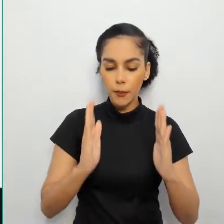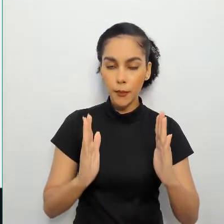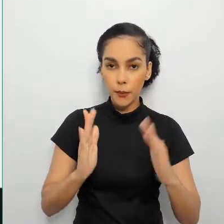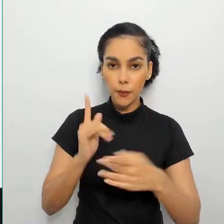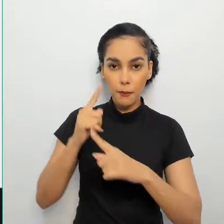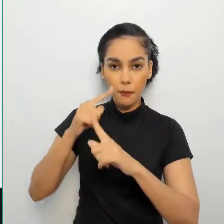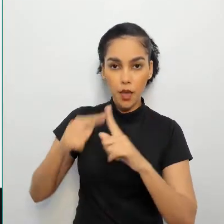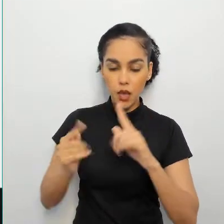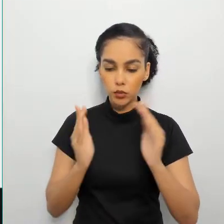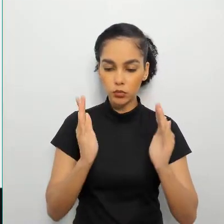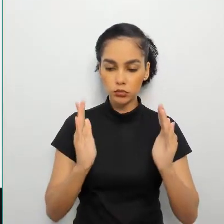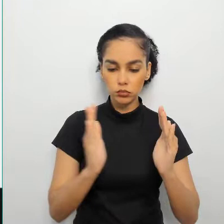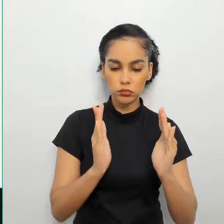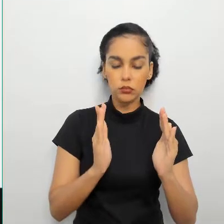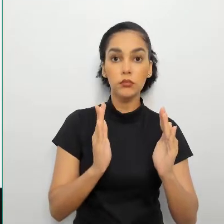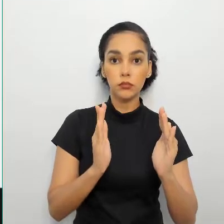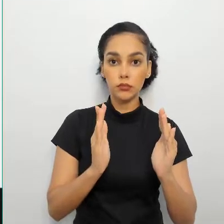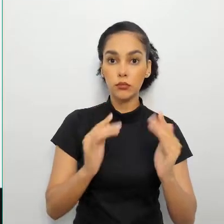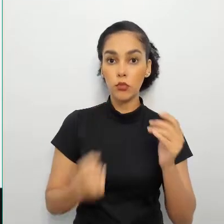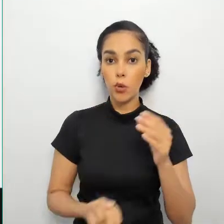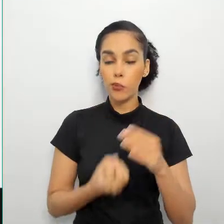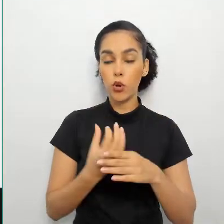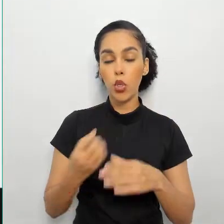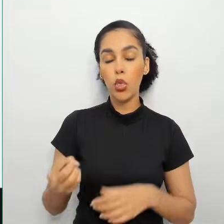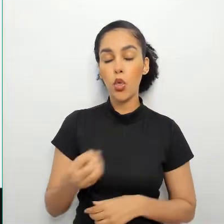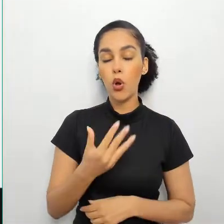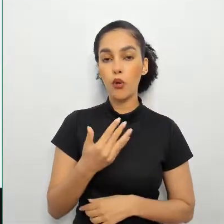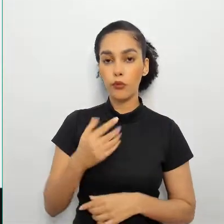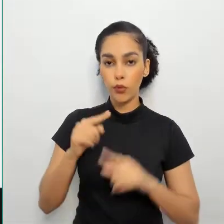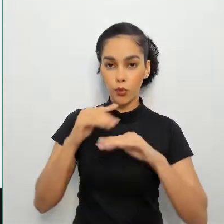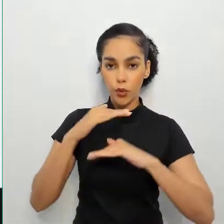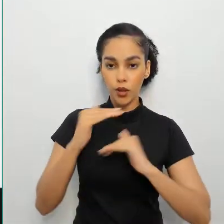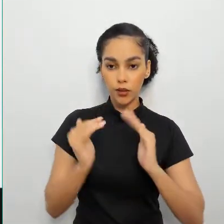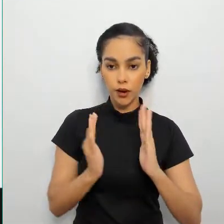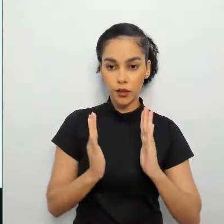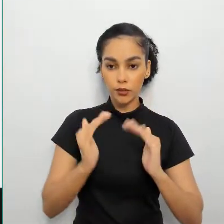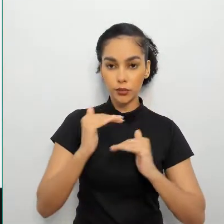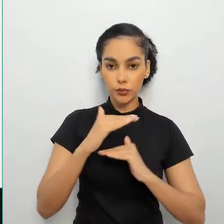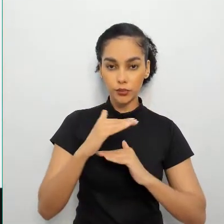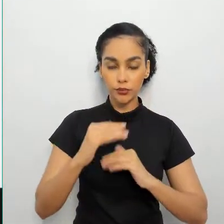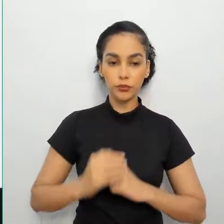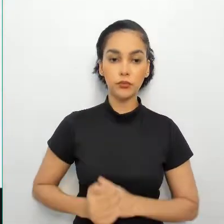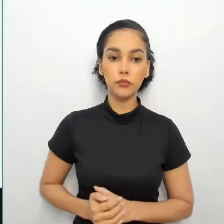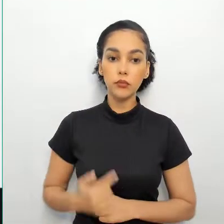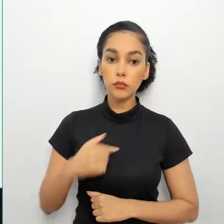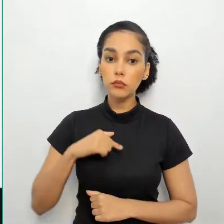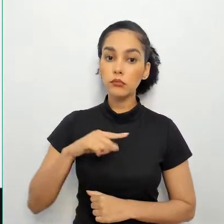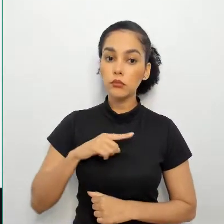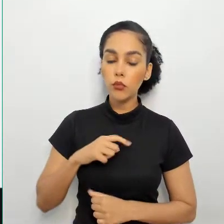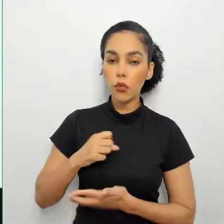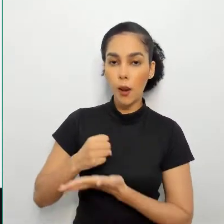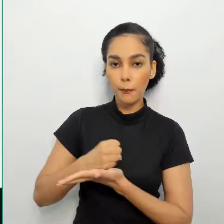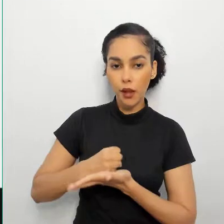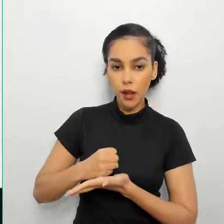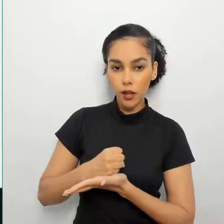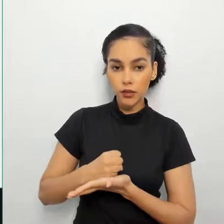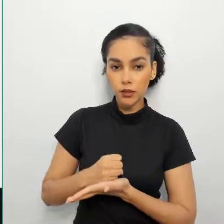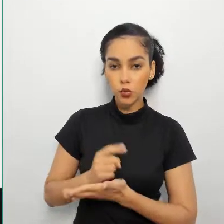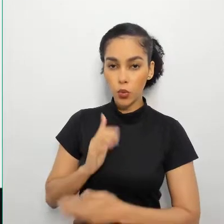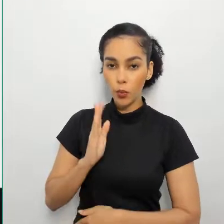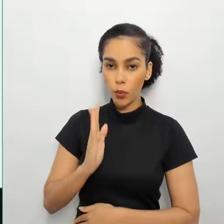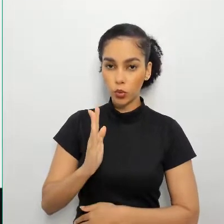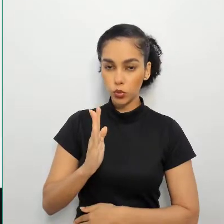anterior e criando-se um novo quadrado. Isso significa que eu vou pegar a base desse primeiro quadrado, vou pegar o